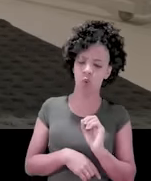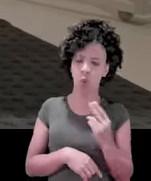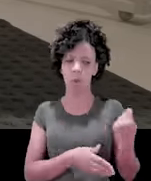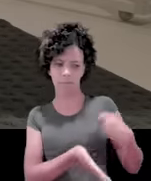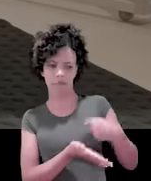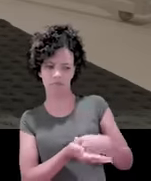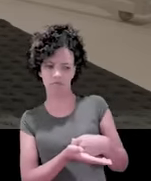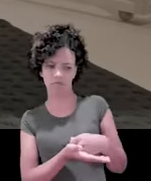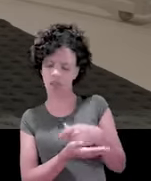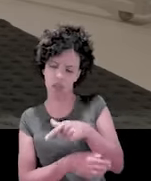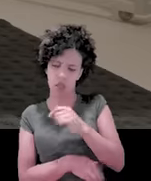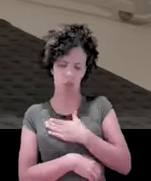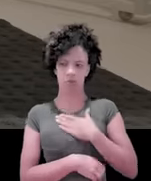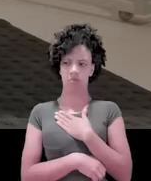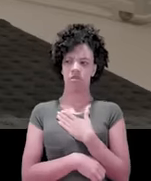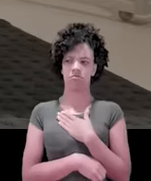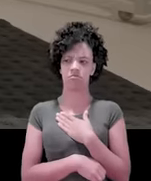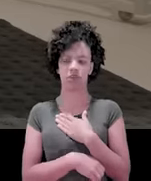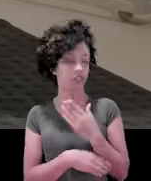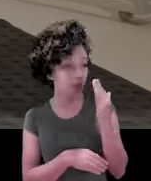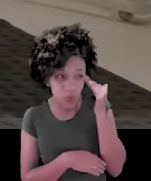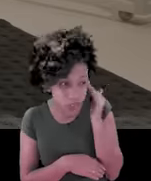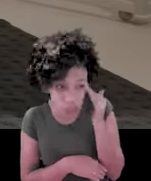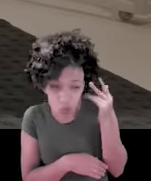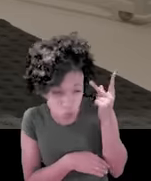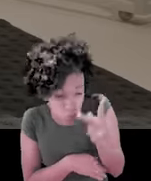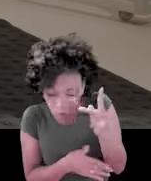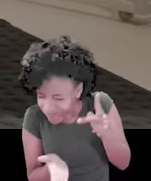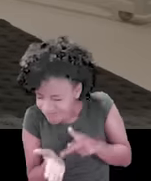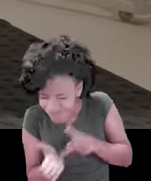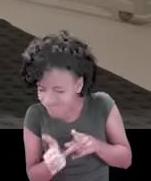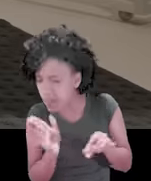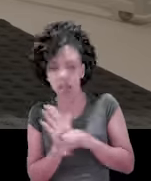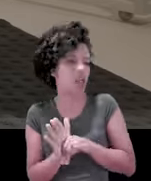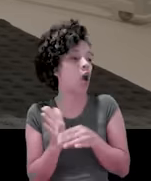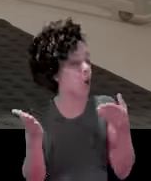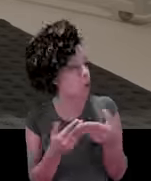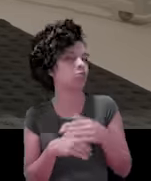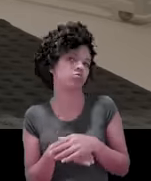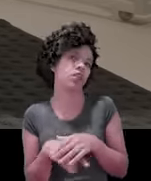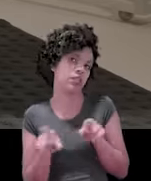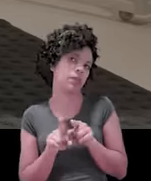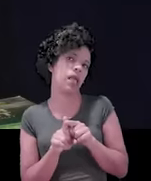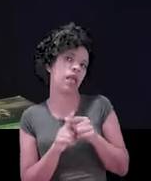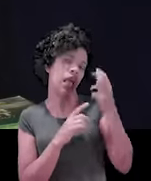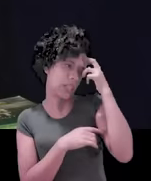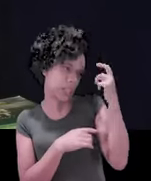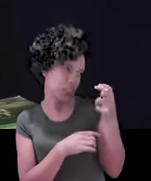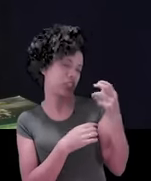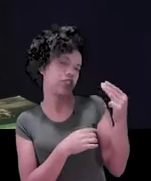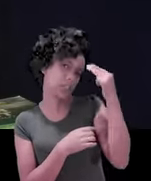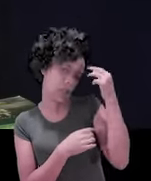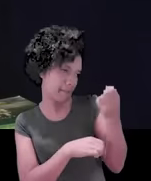que disseram que é para eu gostar eu eu amo você não entendi a tua real identidade hoje a gente pode entrar Inteligência Emocional